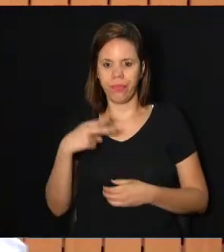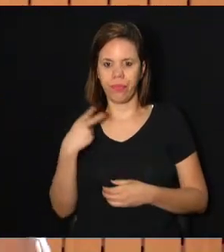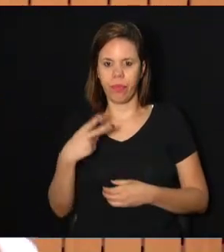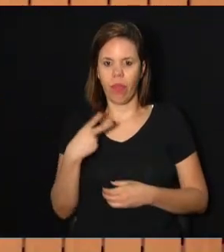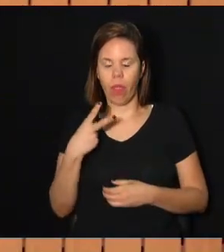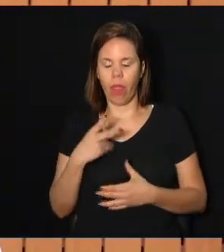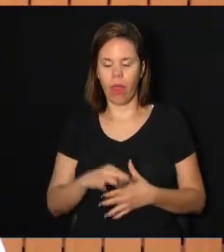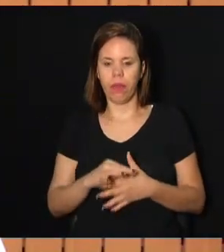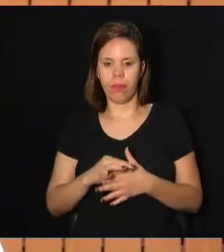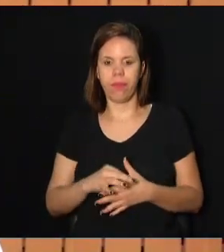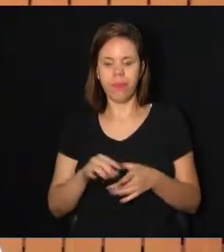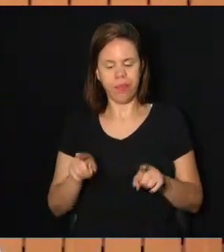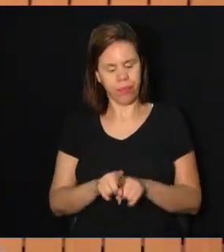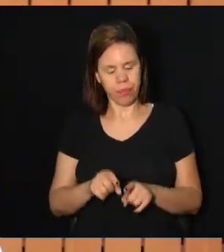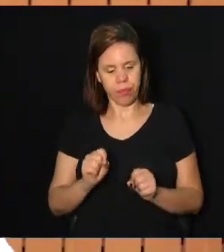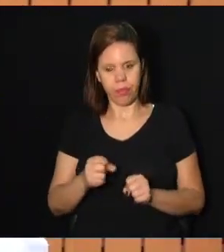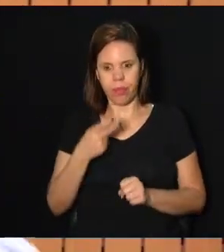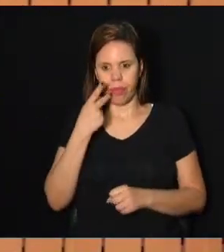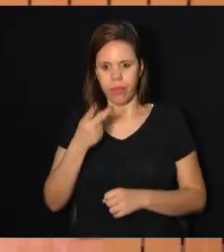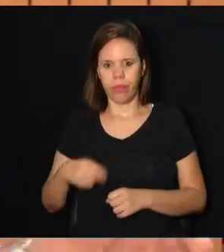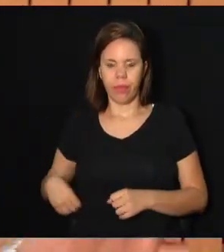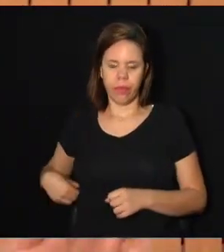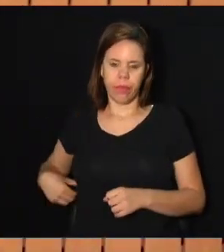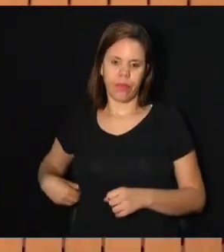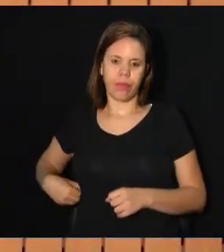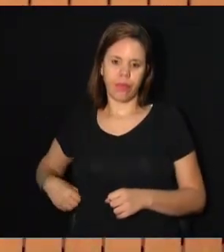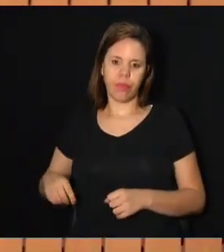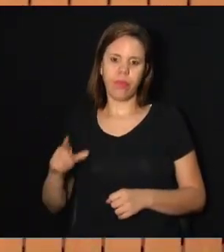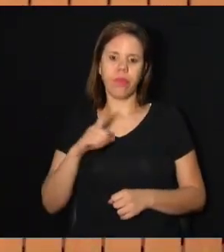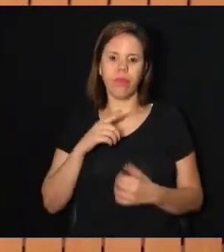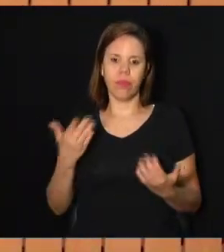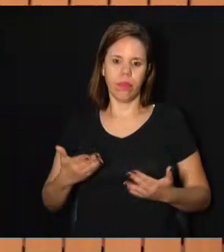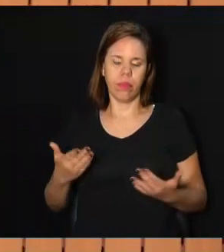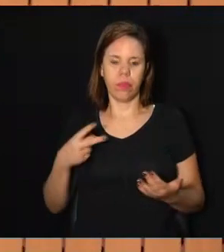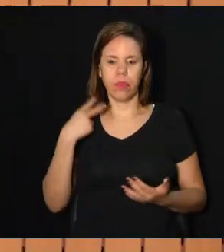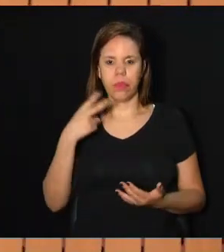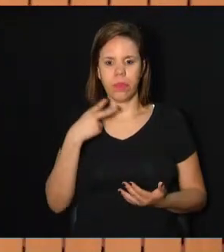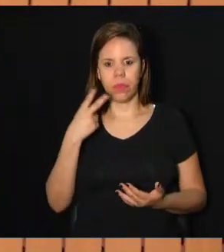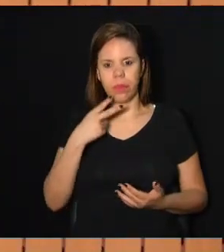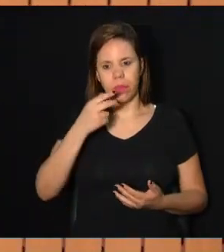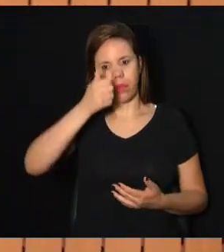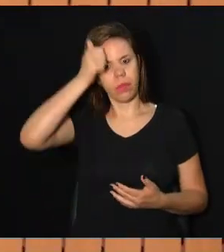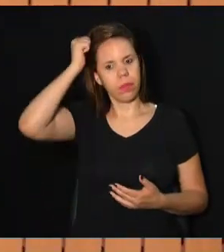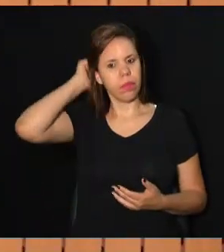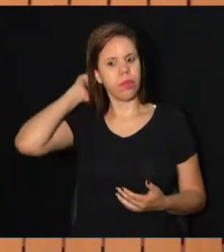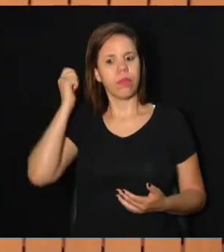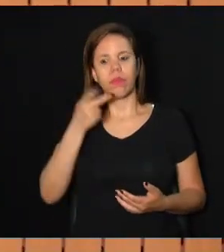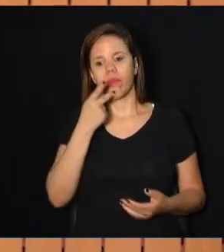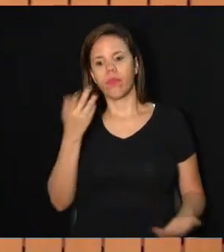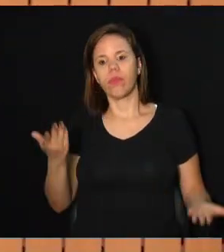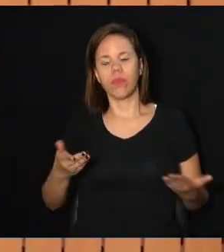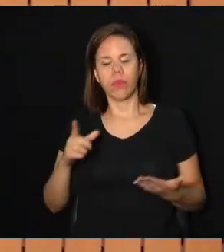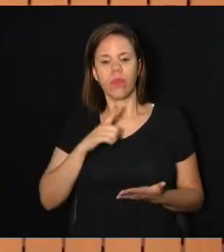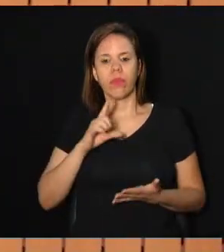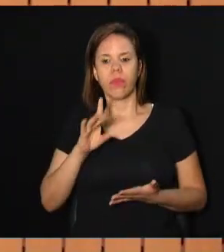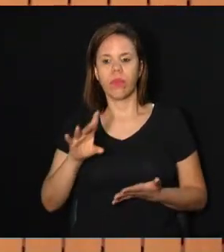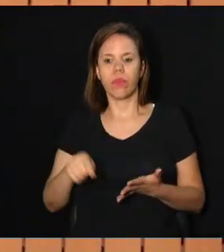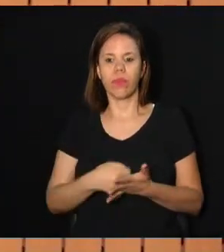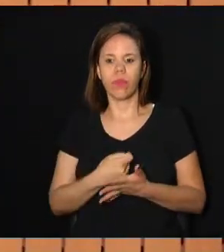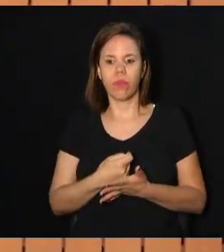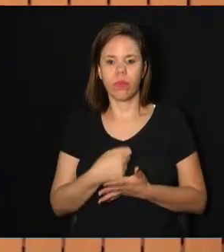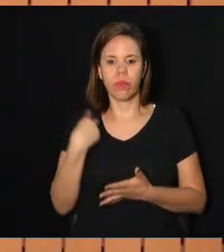as lideranças poderem falar. Porque o que nós temos hoje, o vereador Ailton falou com muita propriedade, o que nós temos hoje é uma inscrição